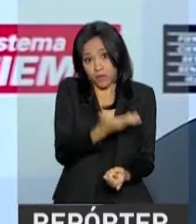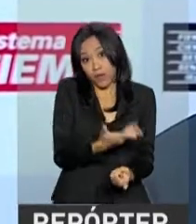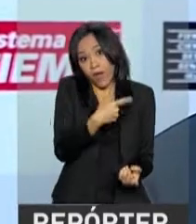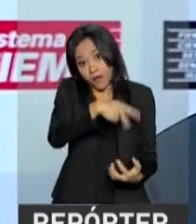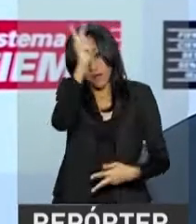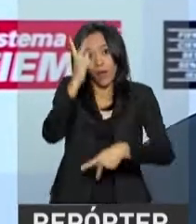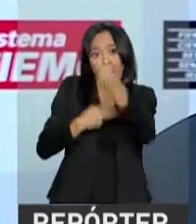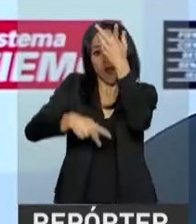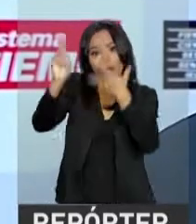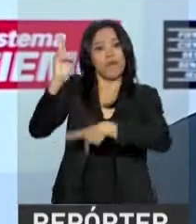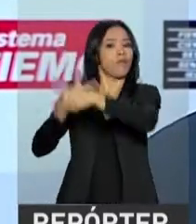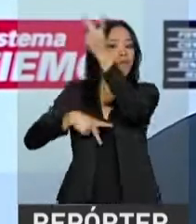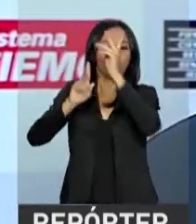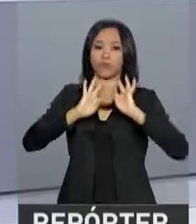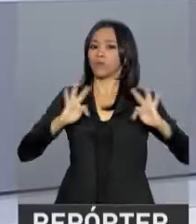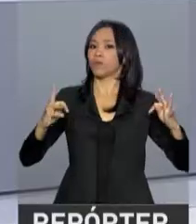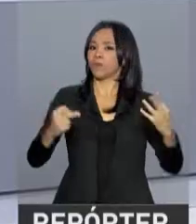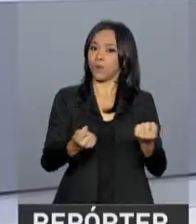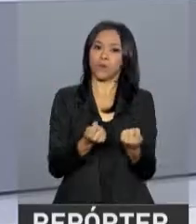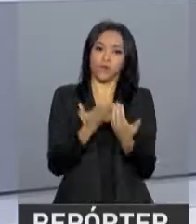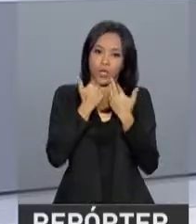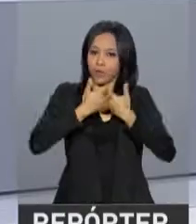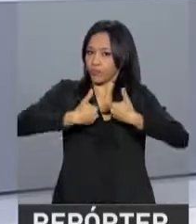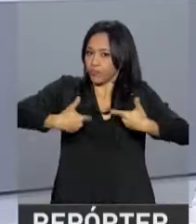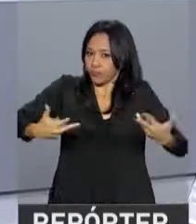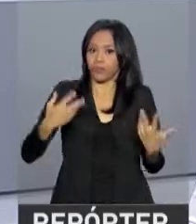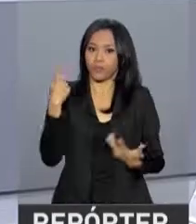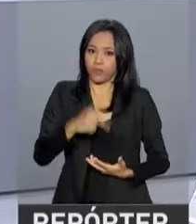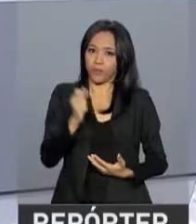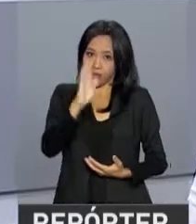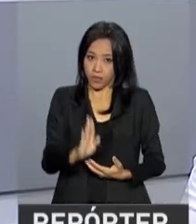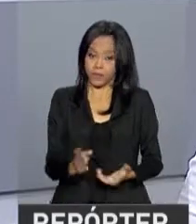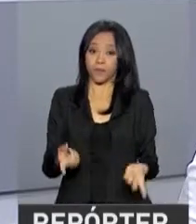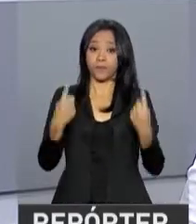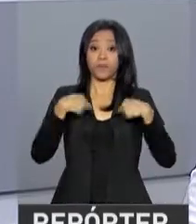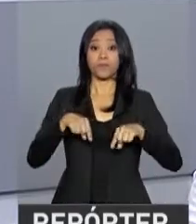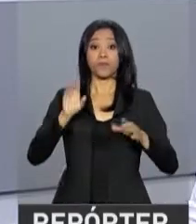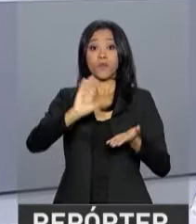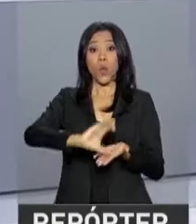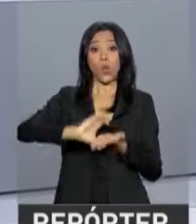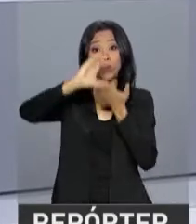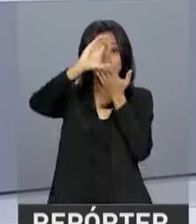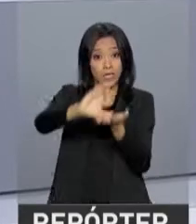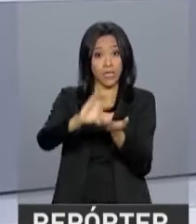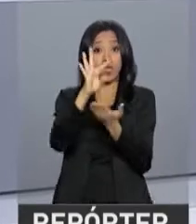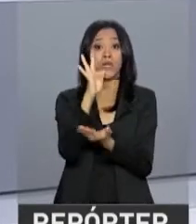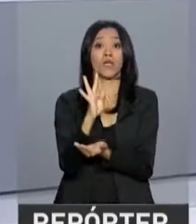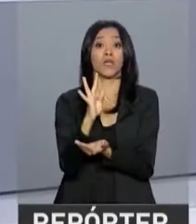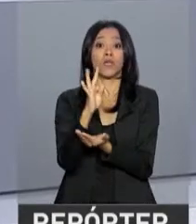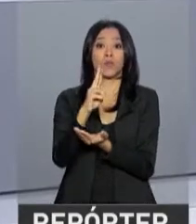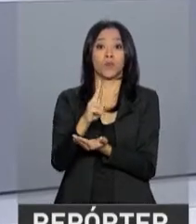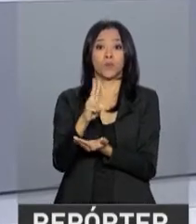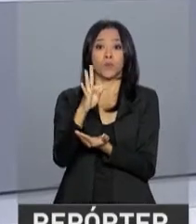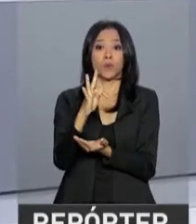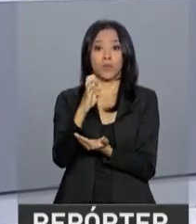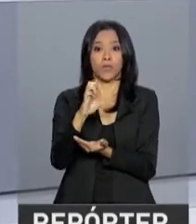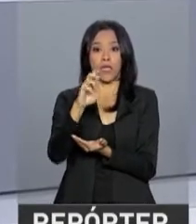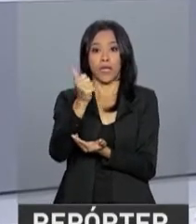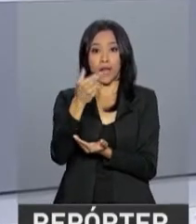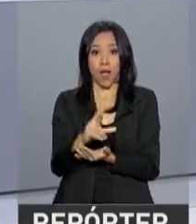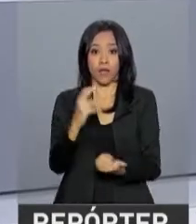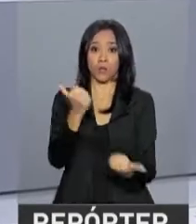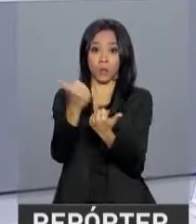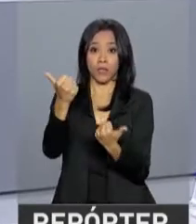toda a produção nacional. Os conselhos tutelares foram criados para garantir os direitos das crianças